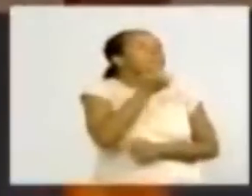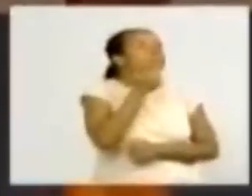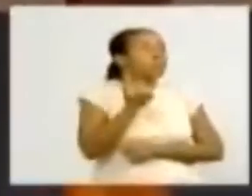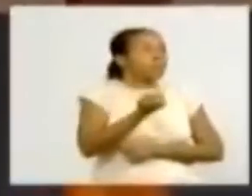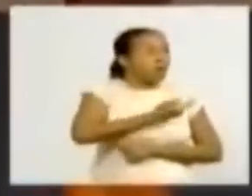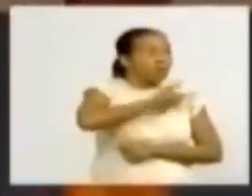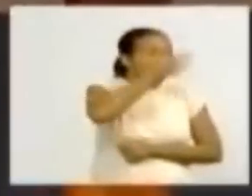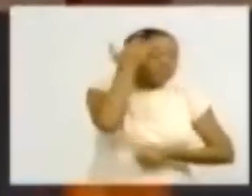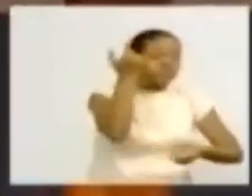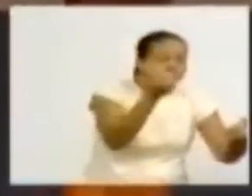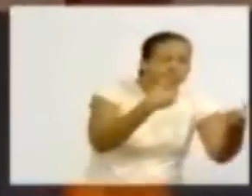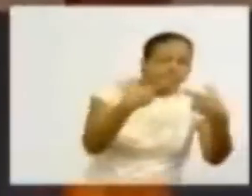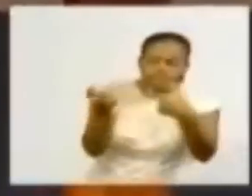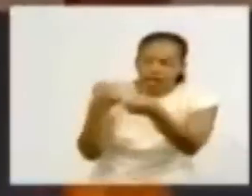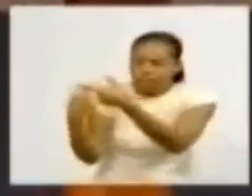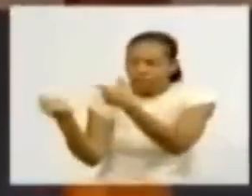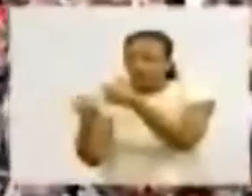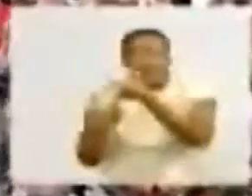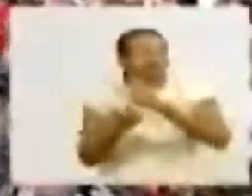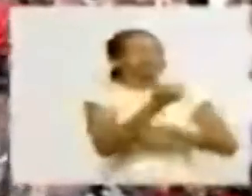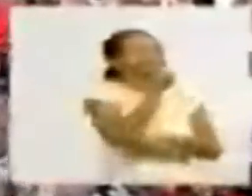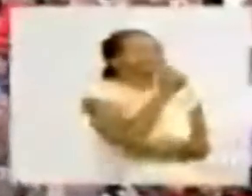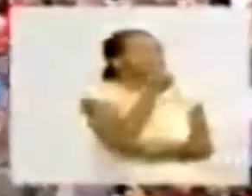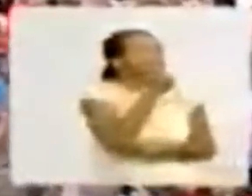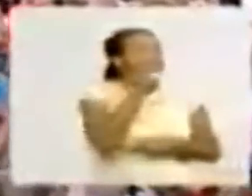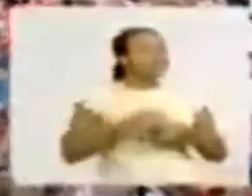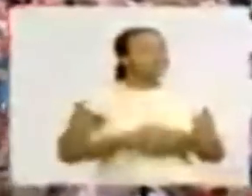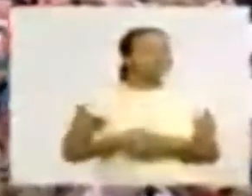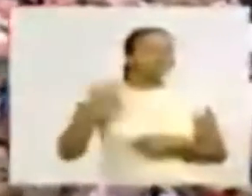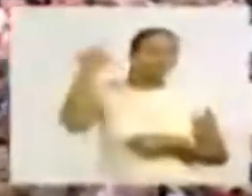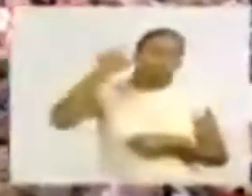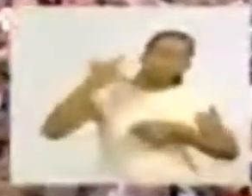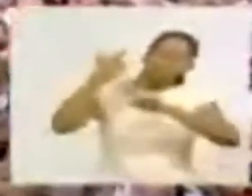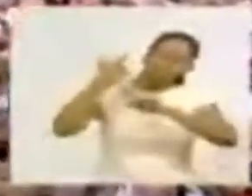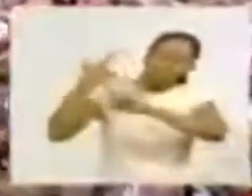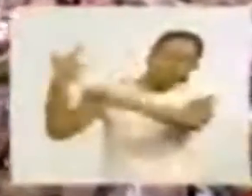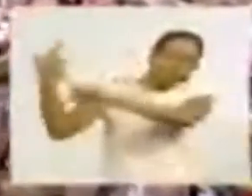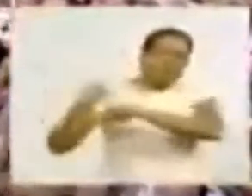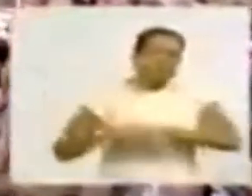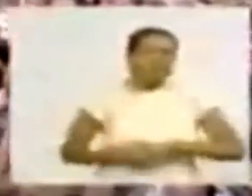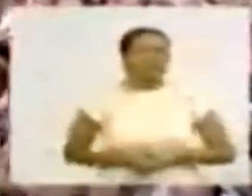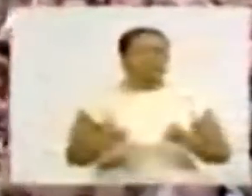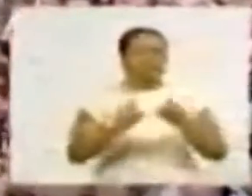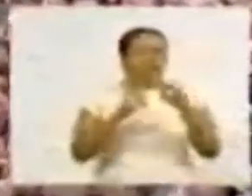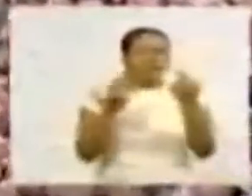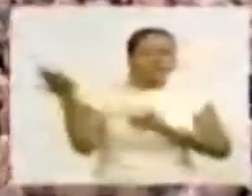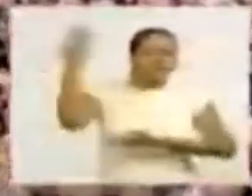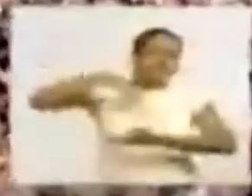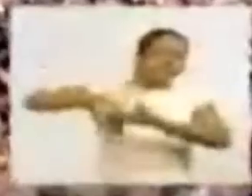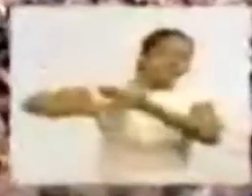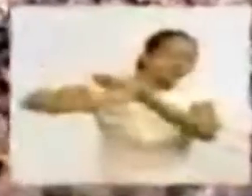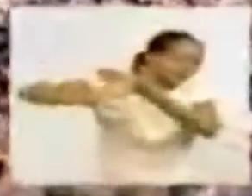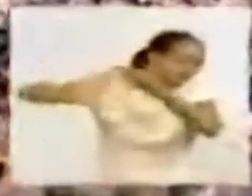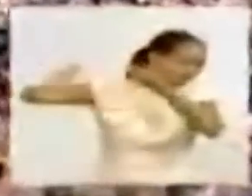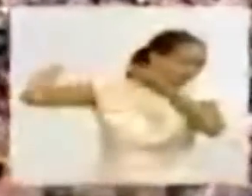ofensas, assim como nós perdoamos a quem nos tem ofendido, e não nos deixeis cair em